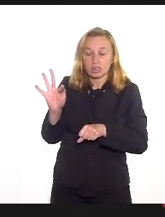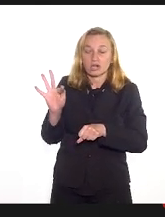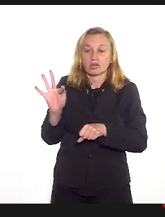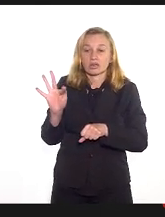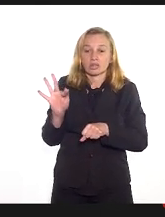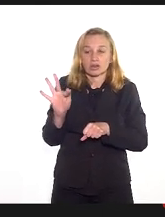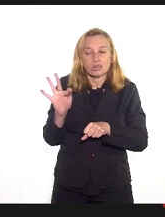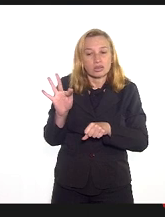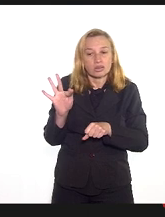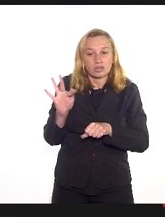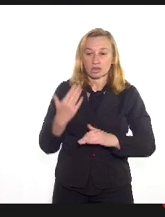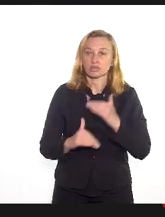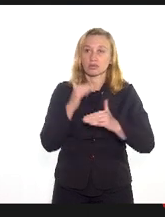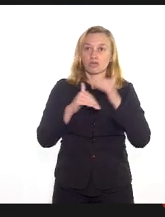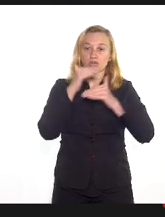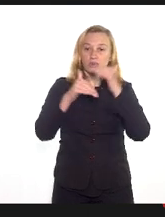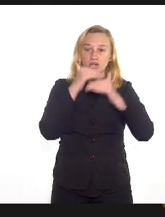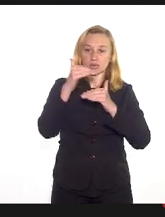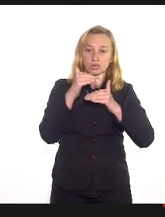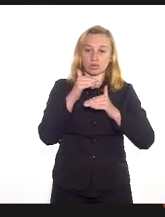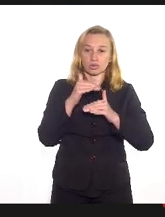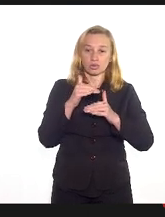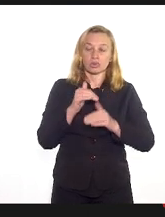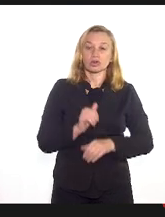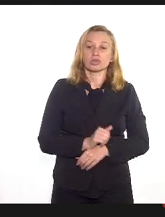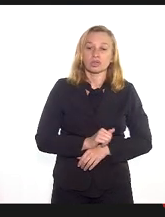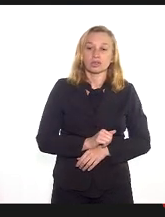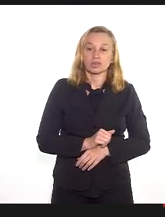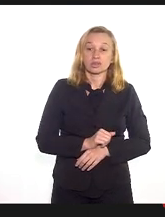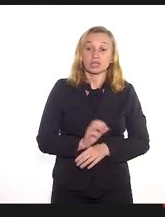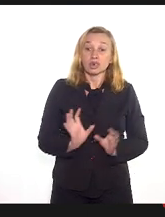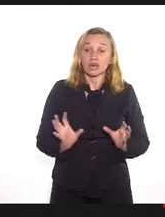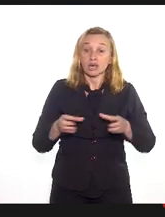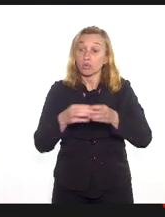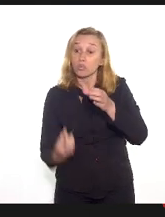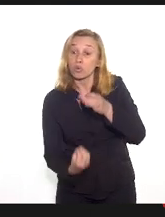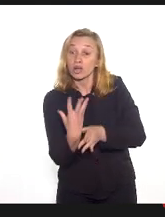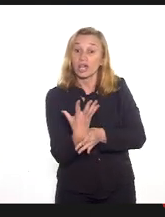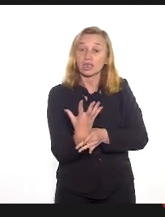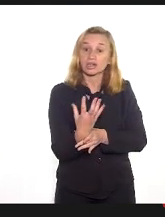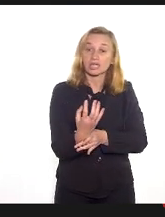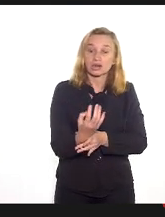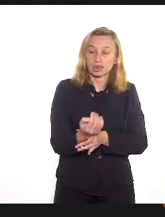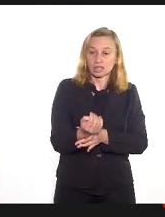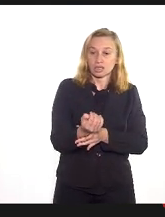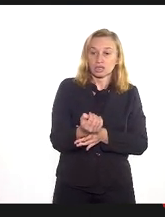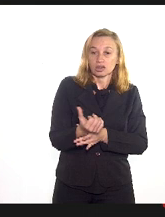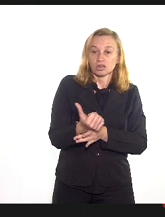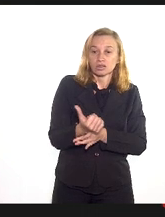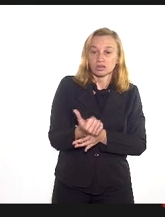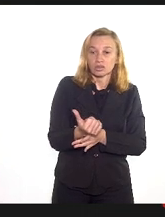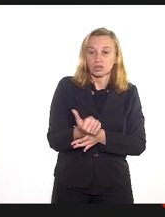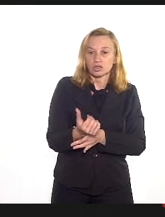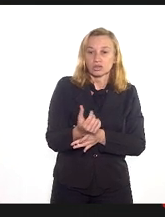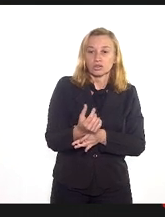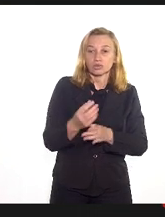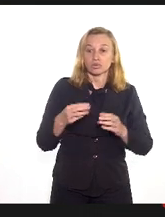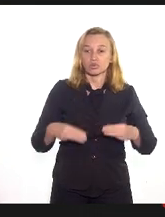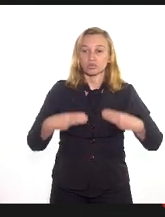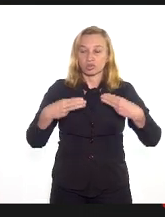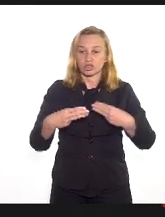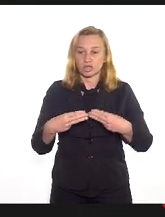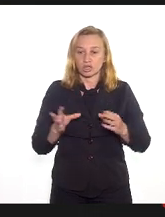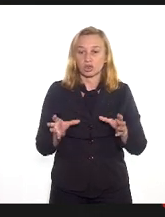Estratégia Federal de Desenvolvimento Brasileiro, e ele é composto pela quase que a totalidade dos ministérios